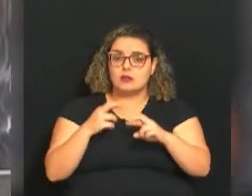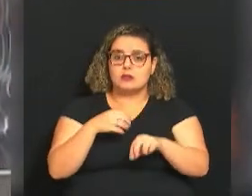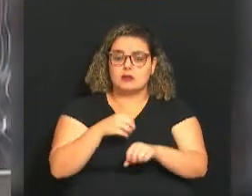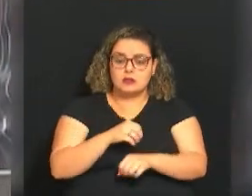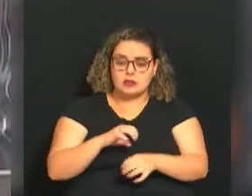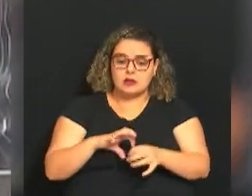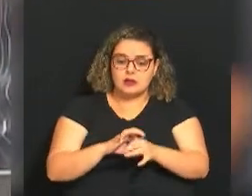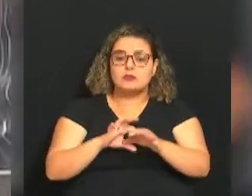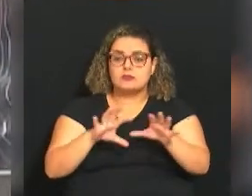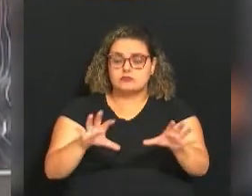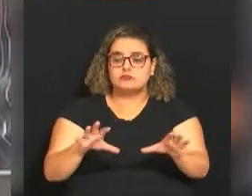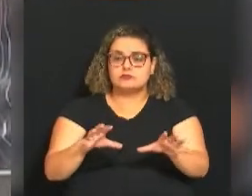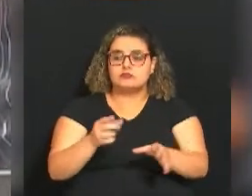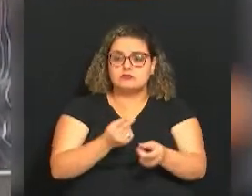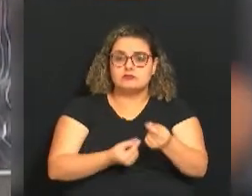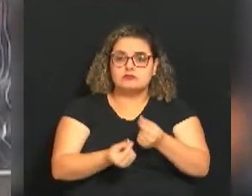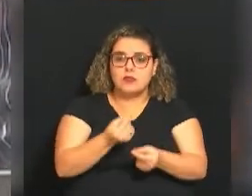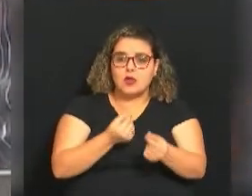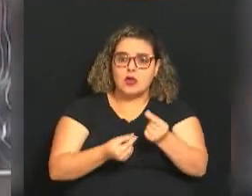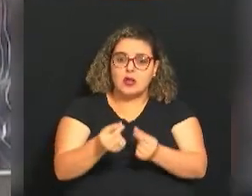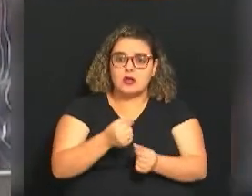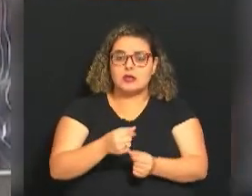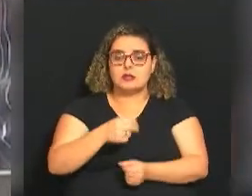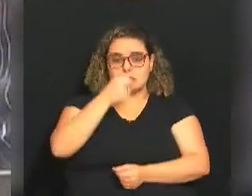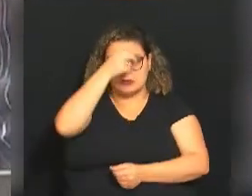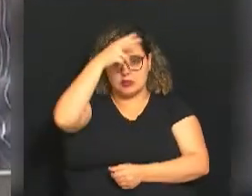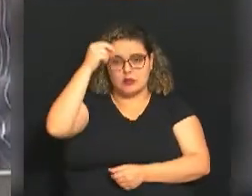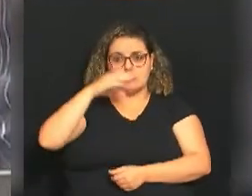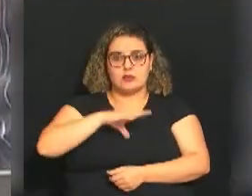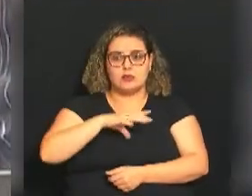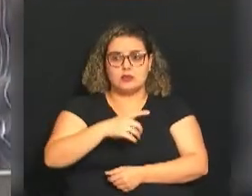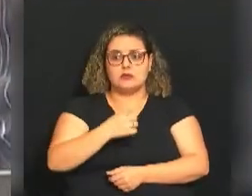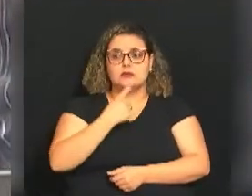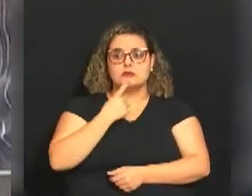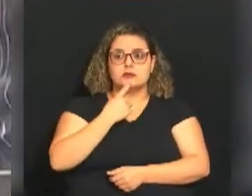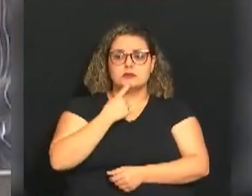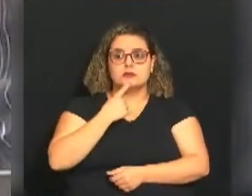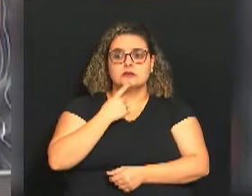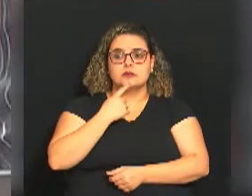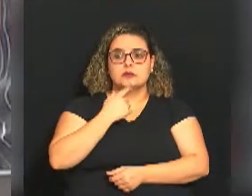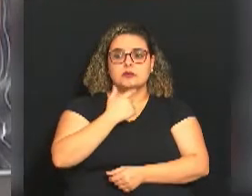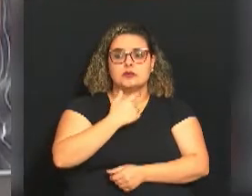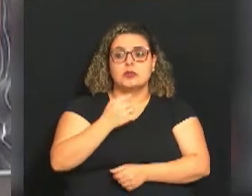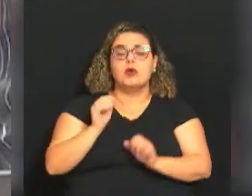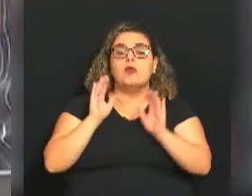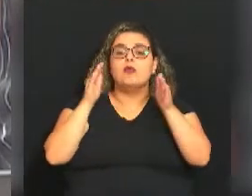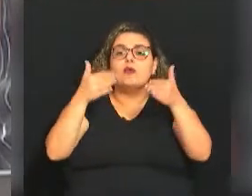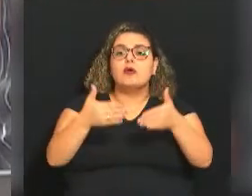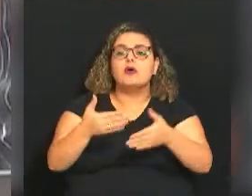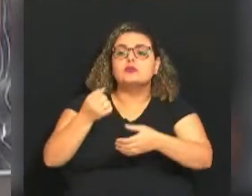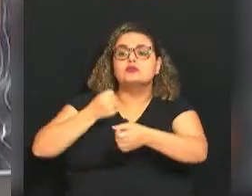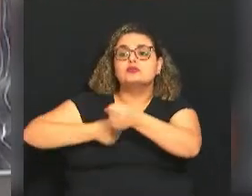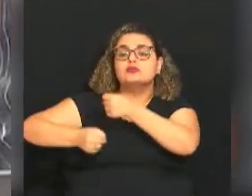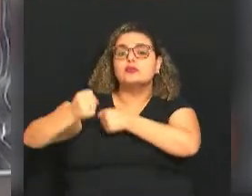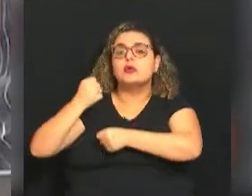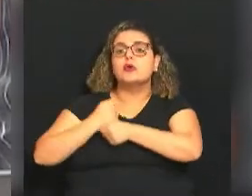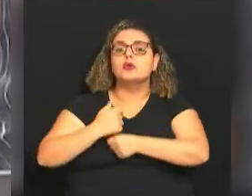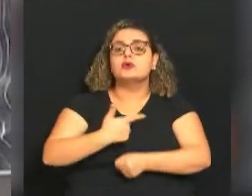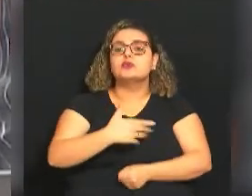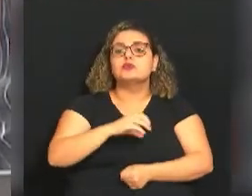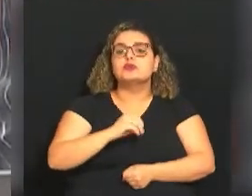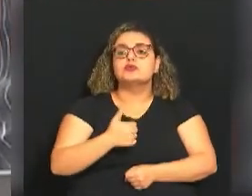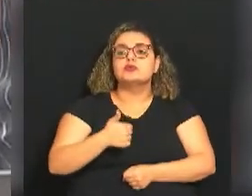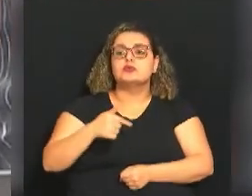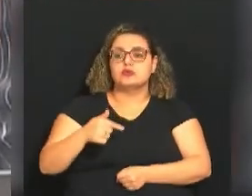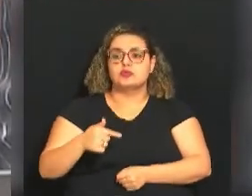as contas da Prefeitura Municipal de Campinas referente ao exercício de 2017. Então, eu gostaria de solicitar a presença